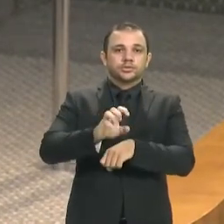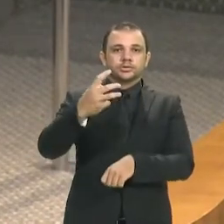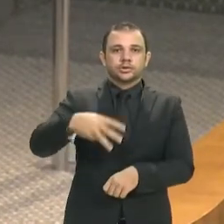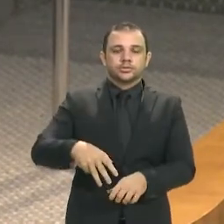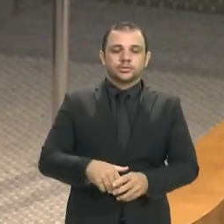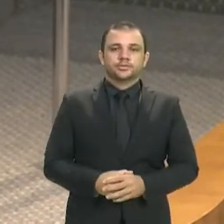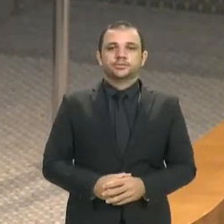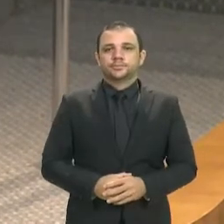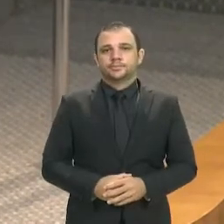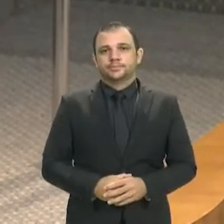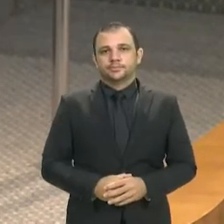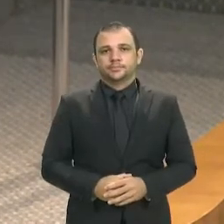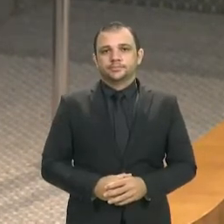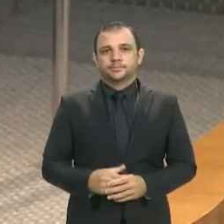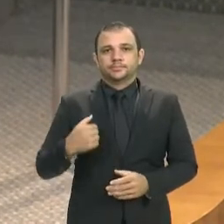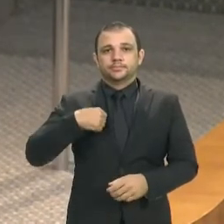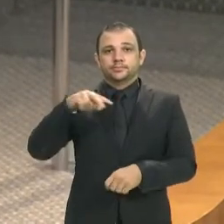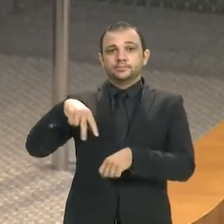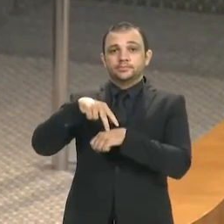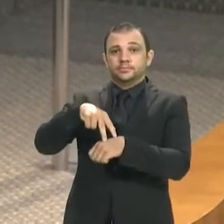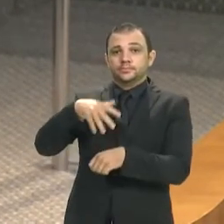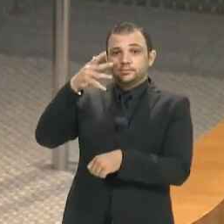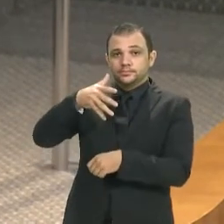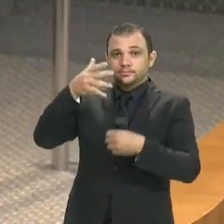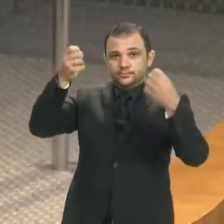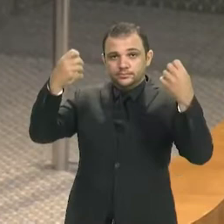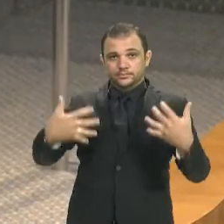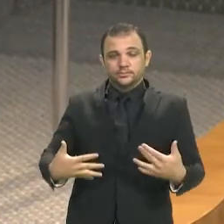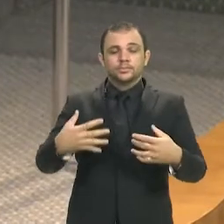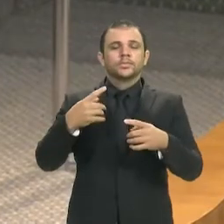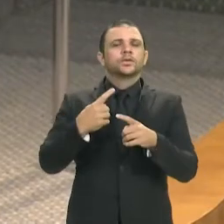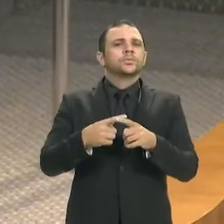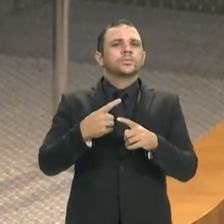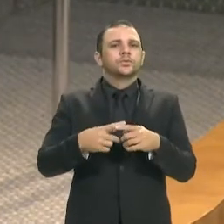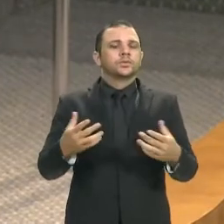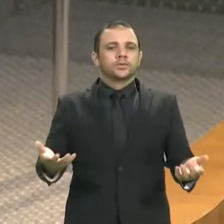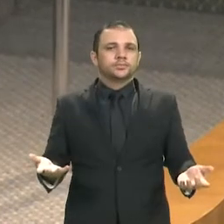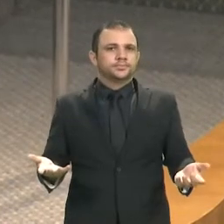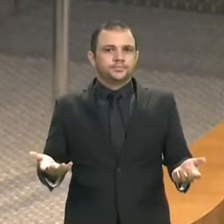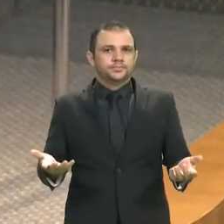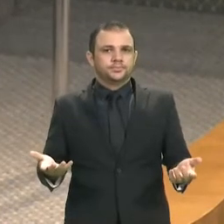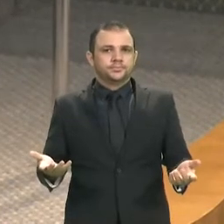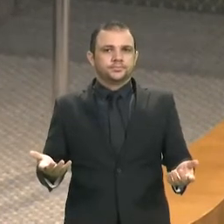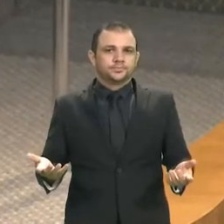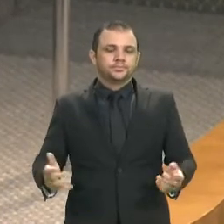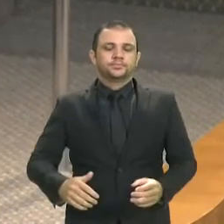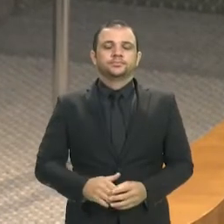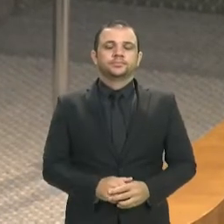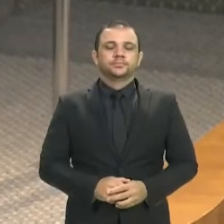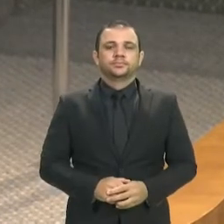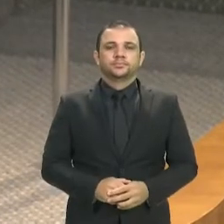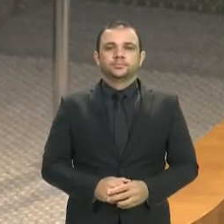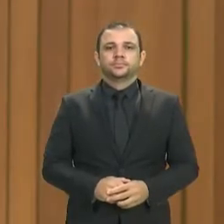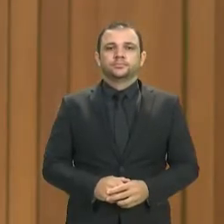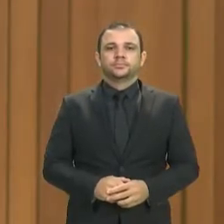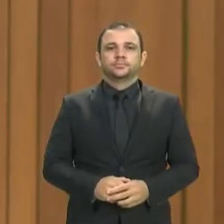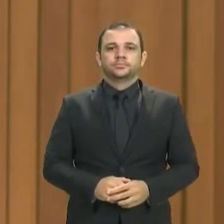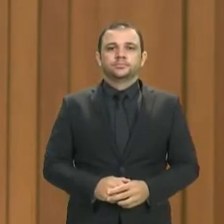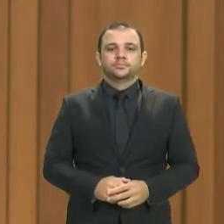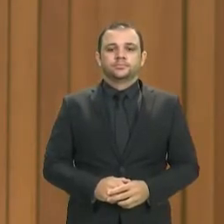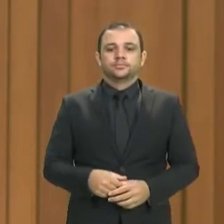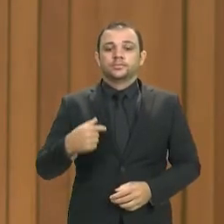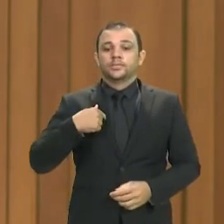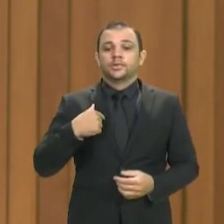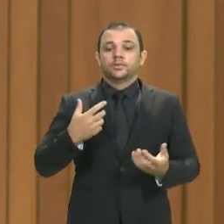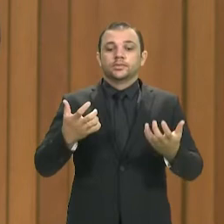Maranhão. Motivo que faz o deputado Leonardo subir à tribuna hoje dessa Assembleia Legislativa, deputado Antônio, para